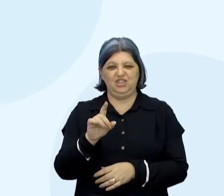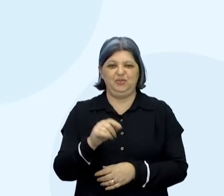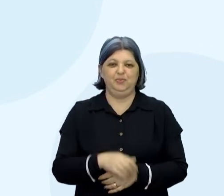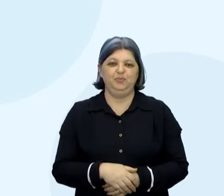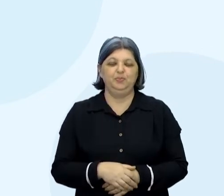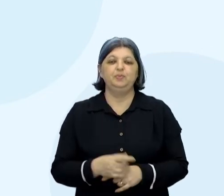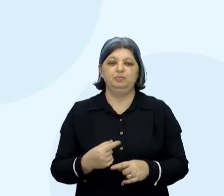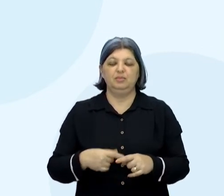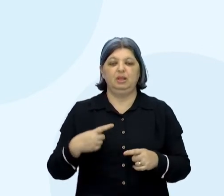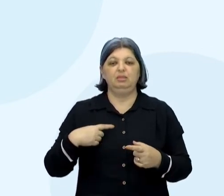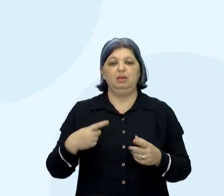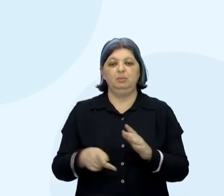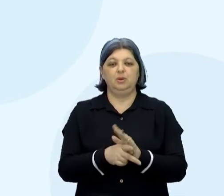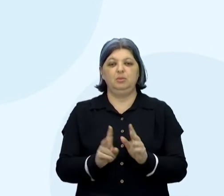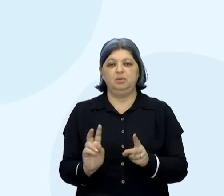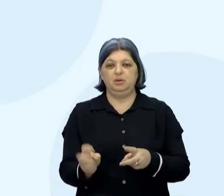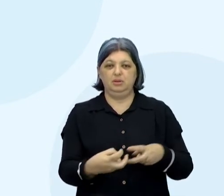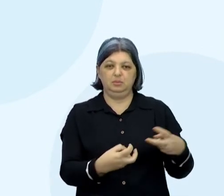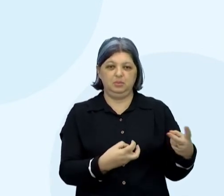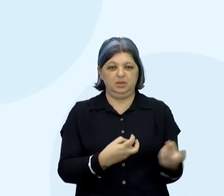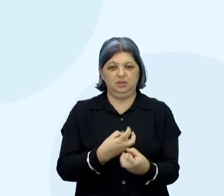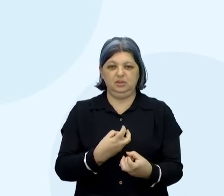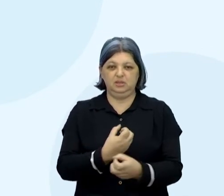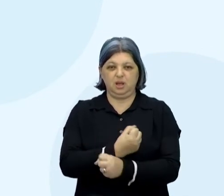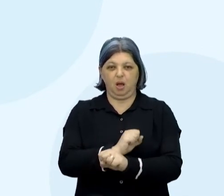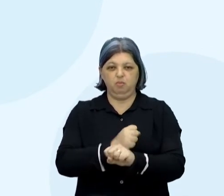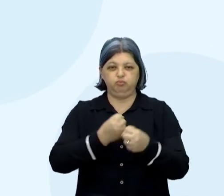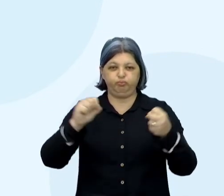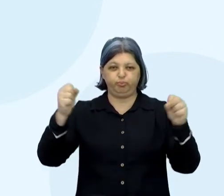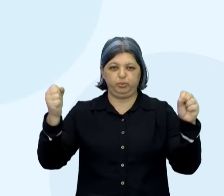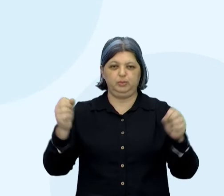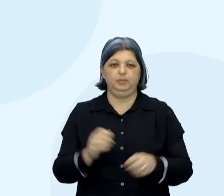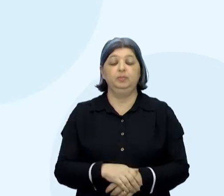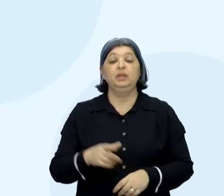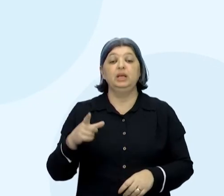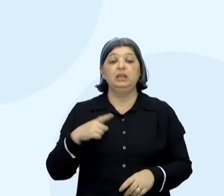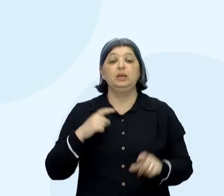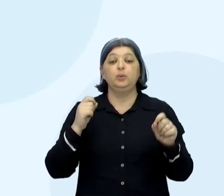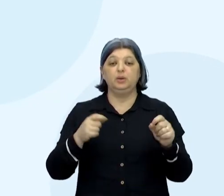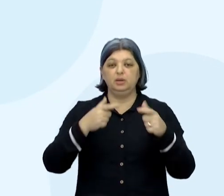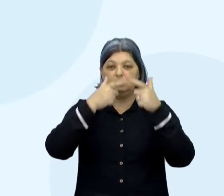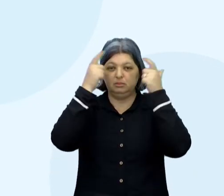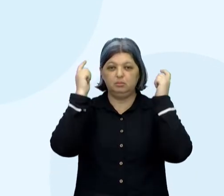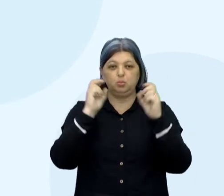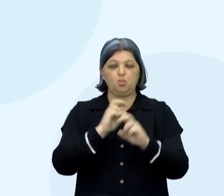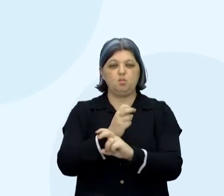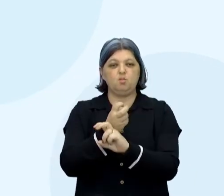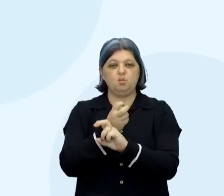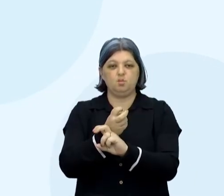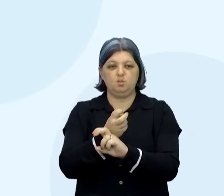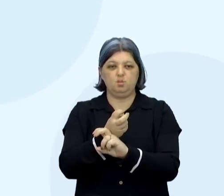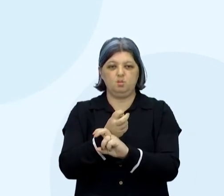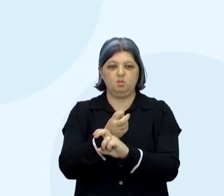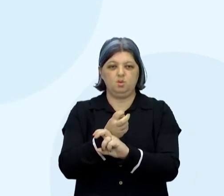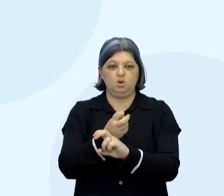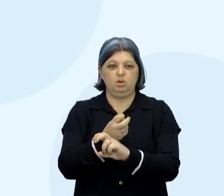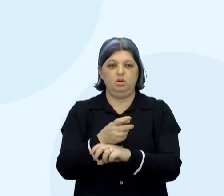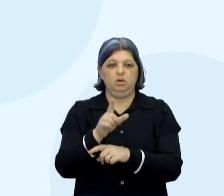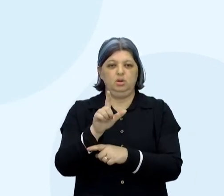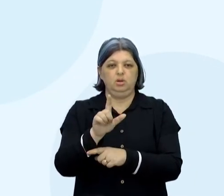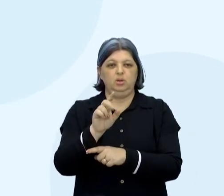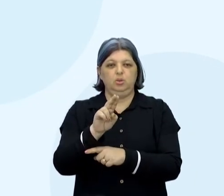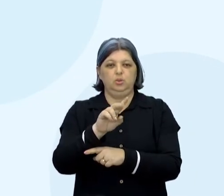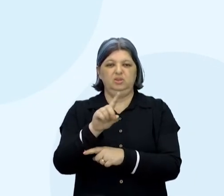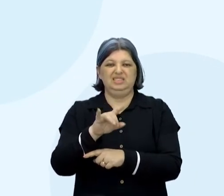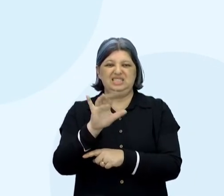preguiças gigantes. Bem, aqui nós temos um crânio, né, que é o crânio da Luzia, que é o ser